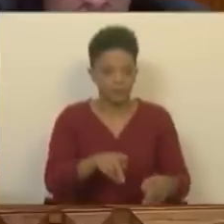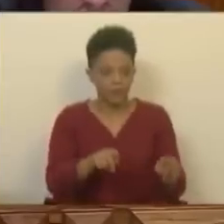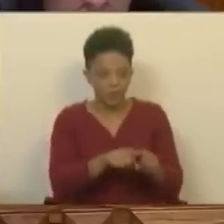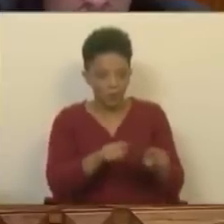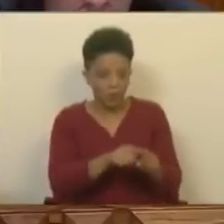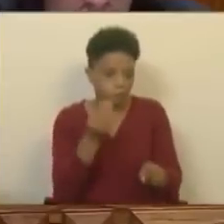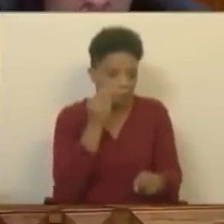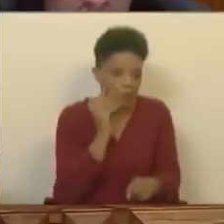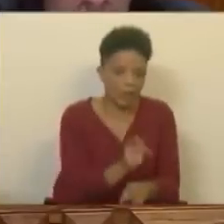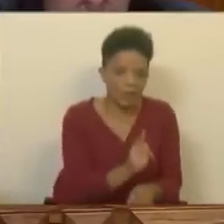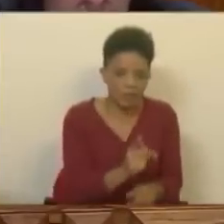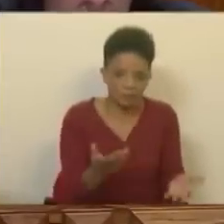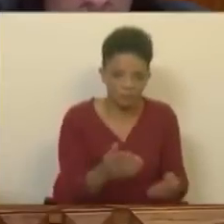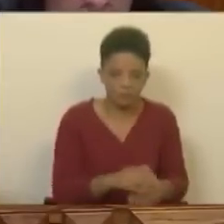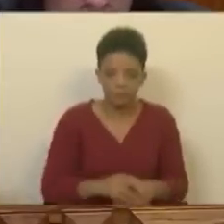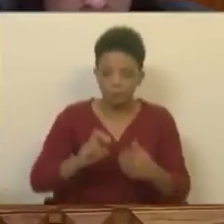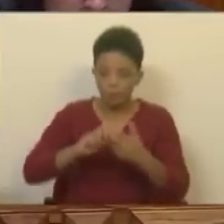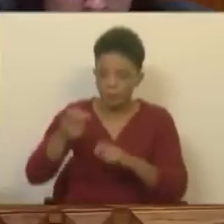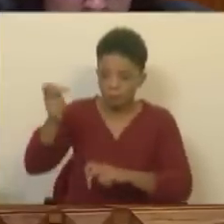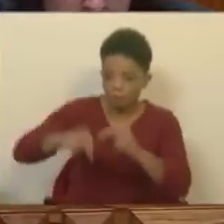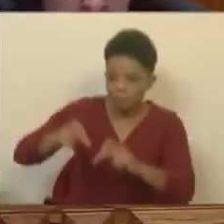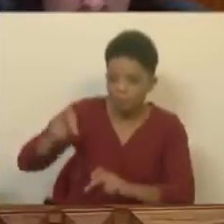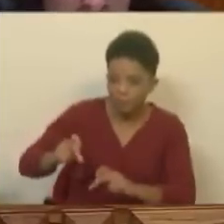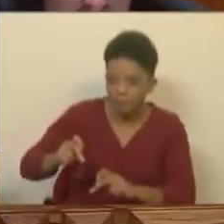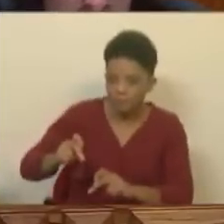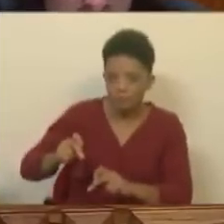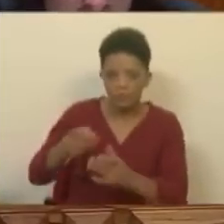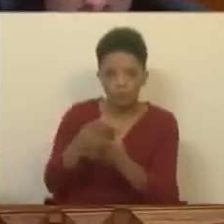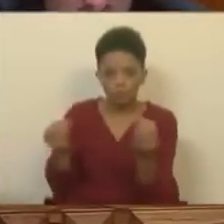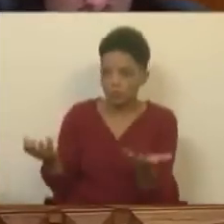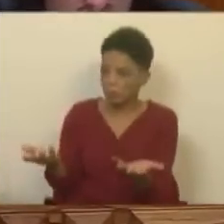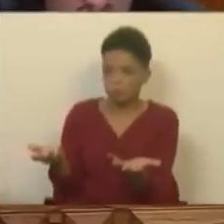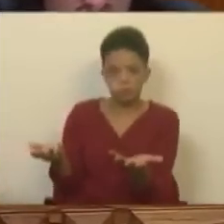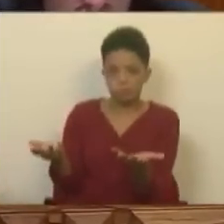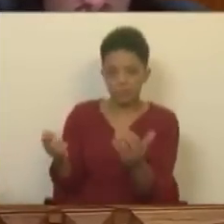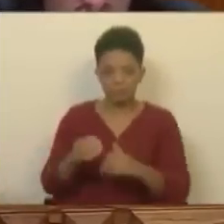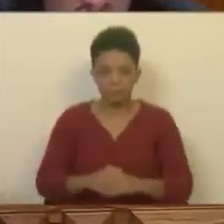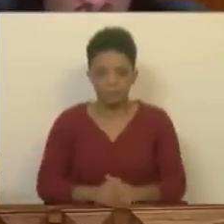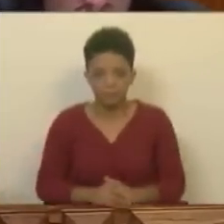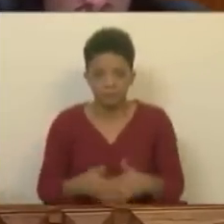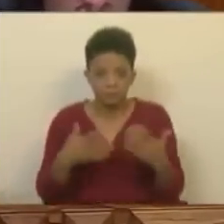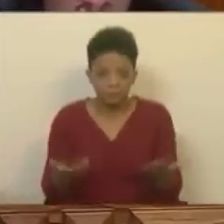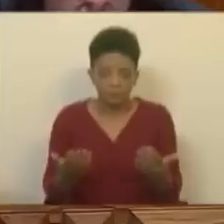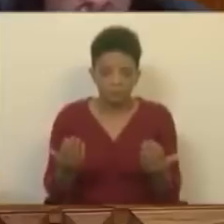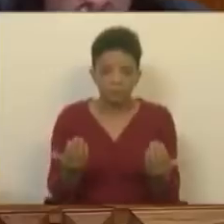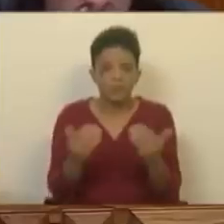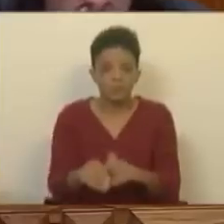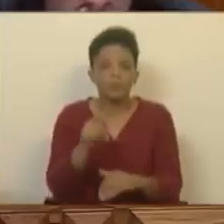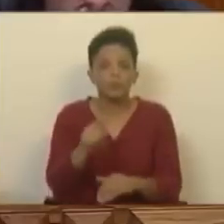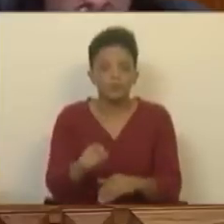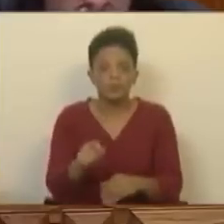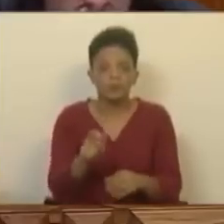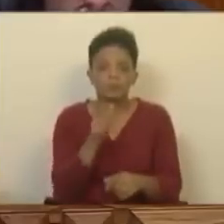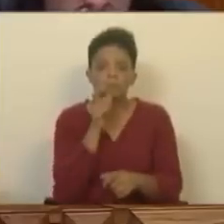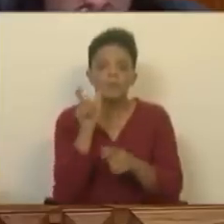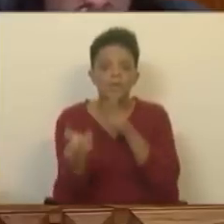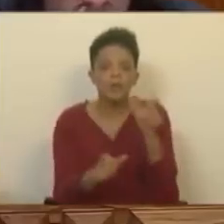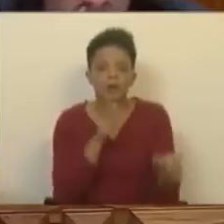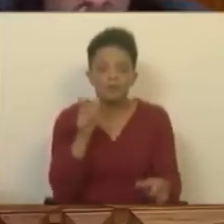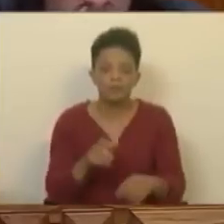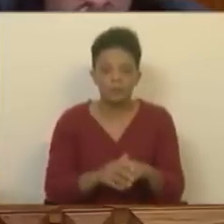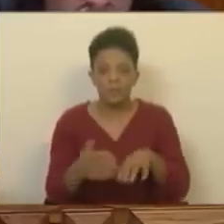Contrariar perante os problemas não apresentam funções e portanto limitam-se ao vocabulário